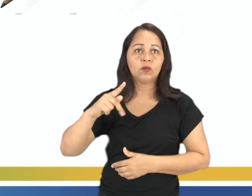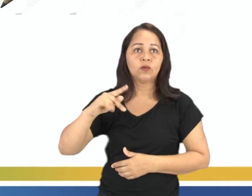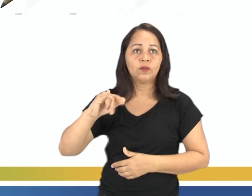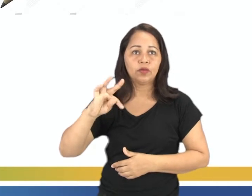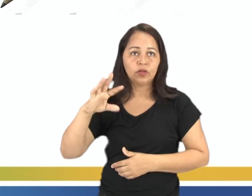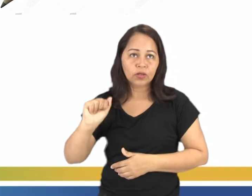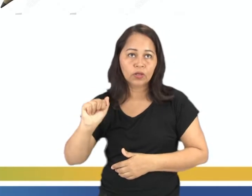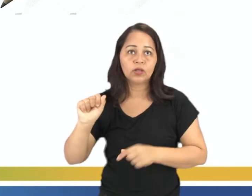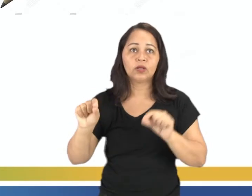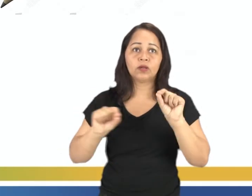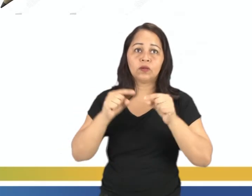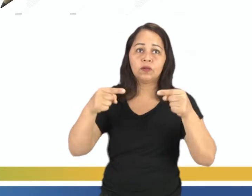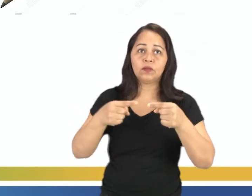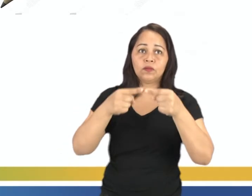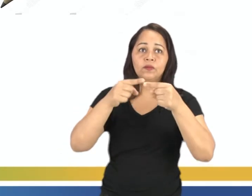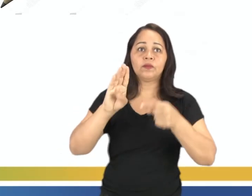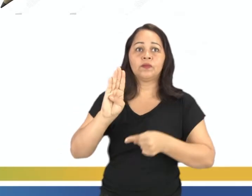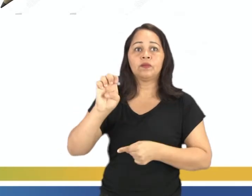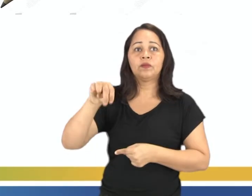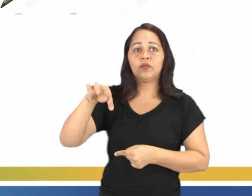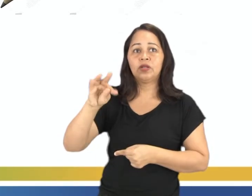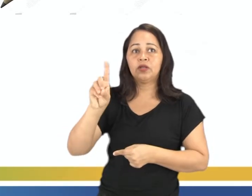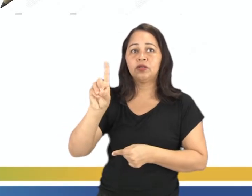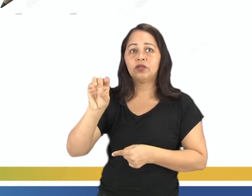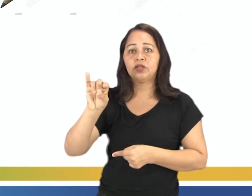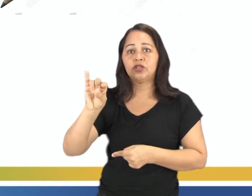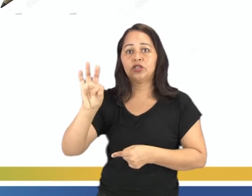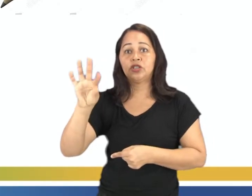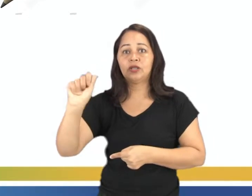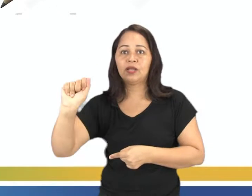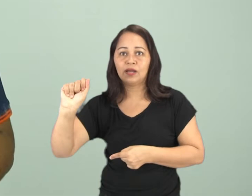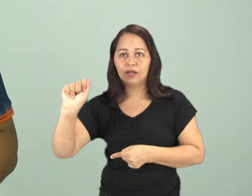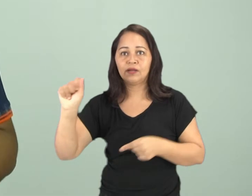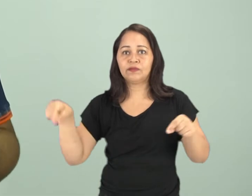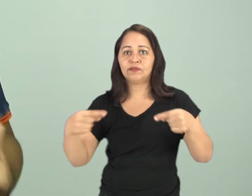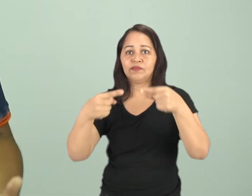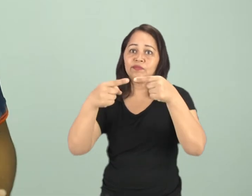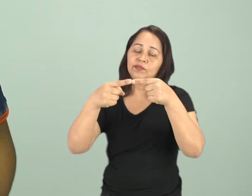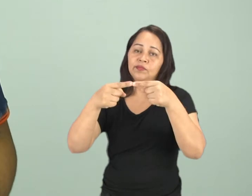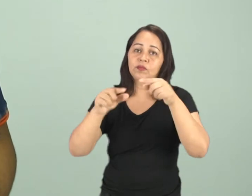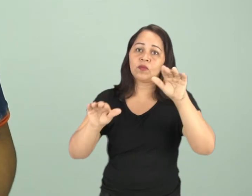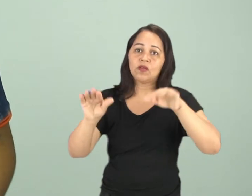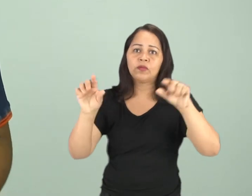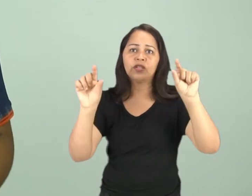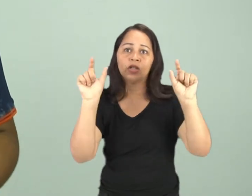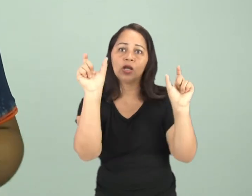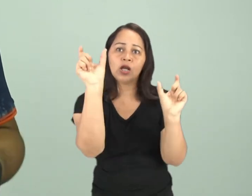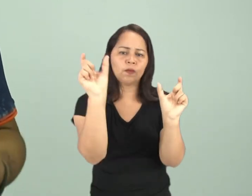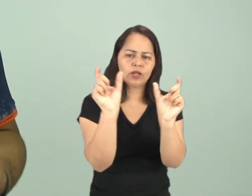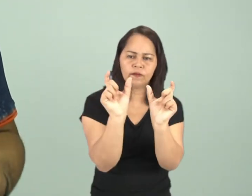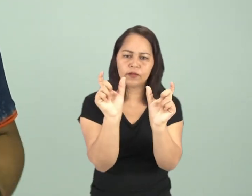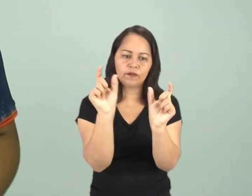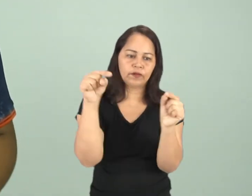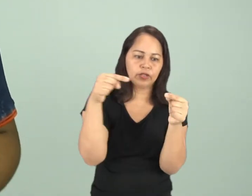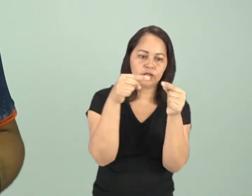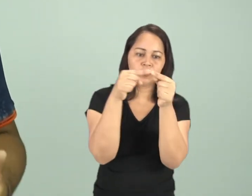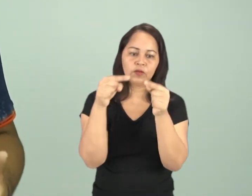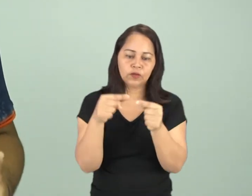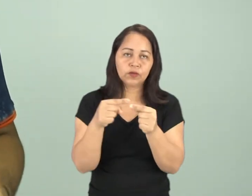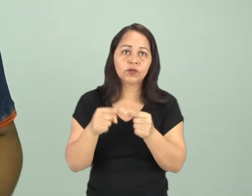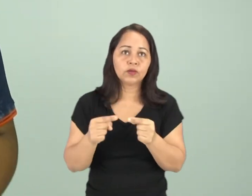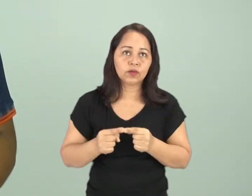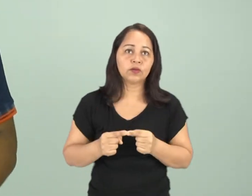também vamos ter as rimas que são misturadas, que não tem um esquema fixo, tá bom? Vai depender de quem escreve. E os versos brancos